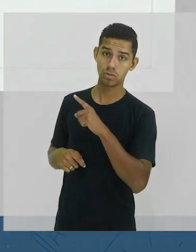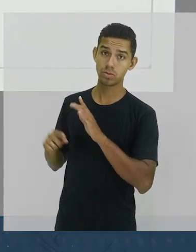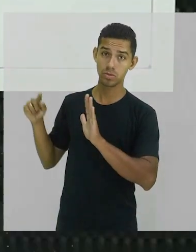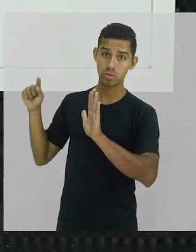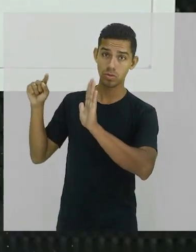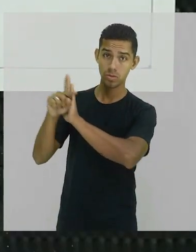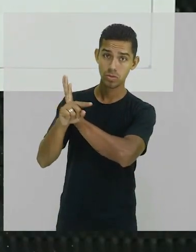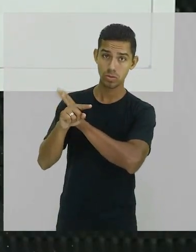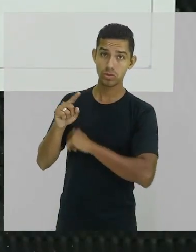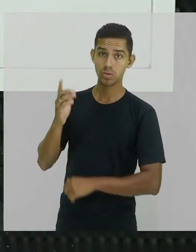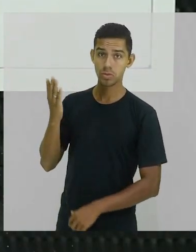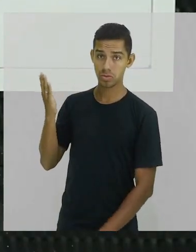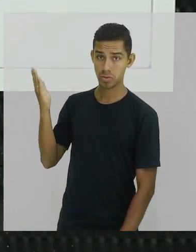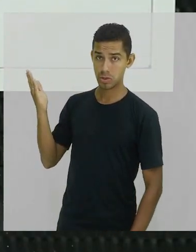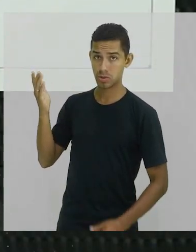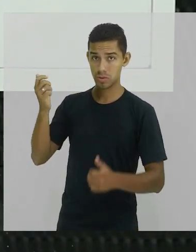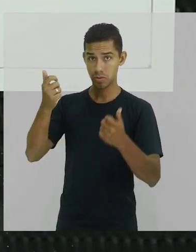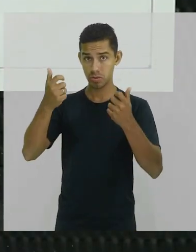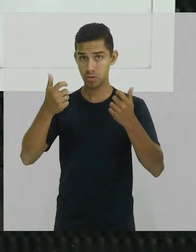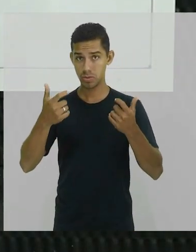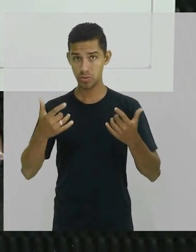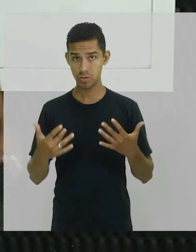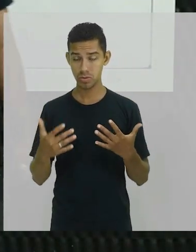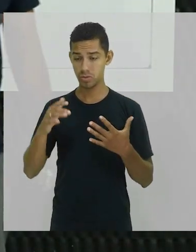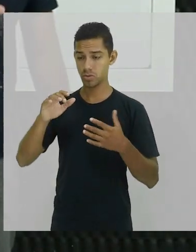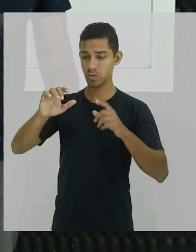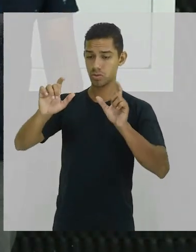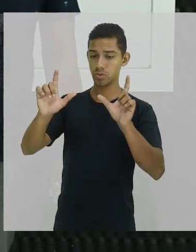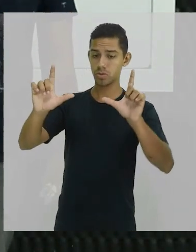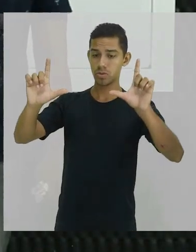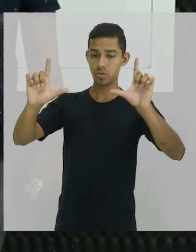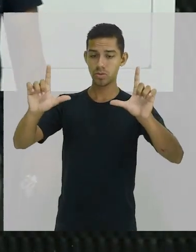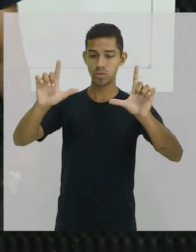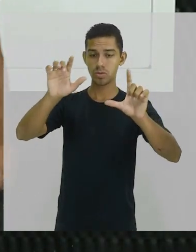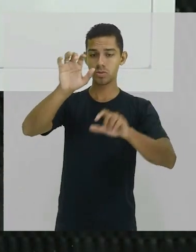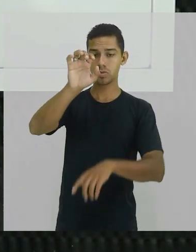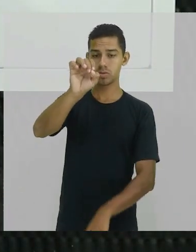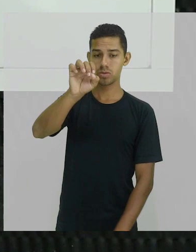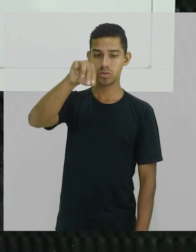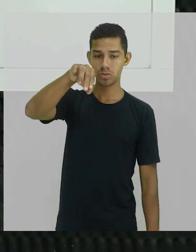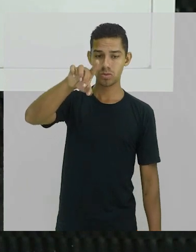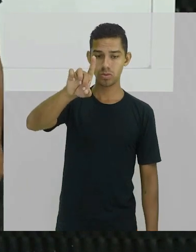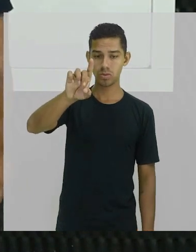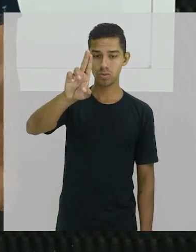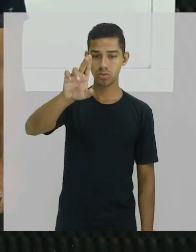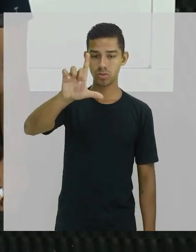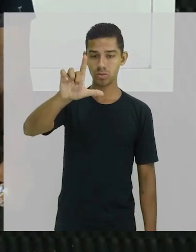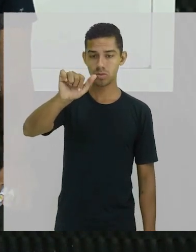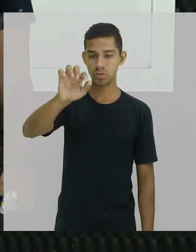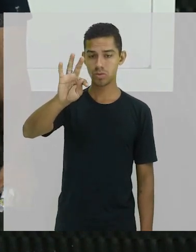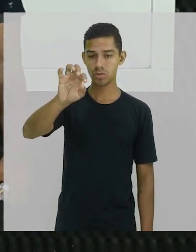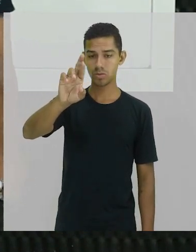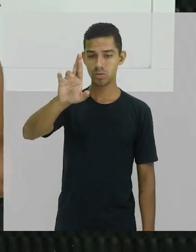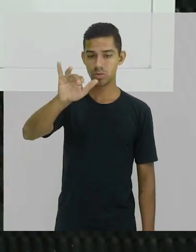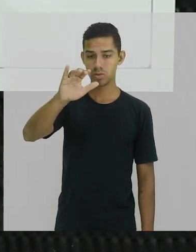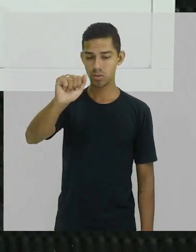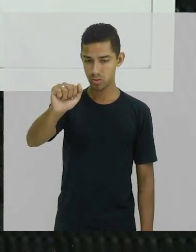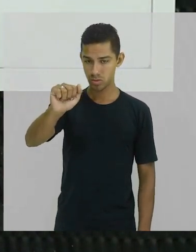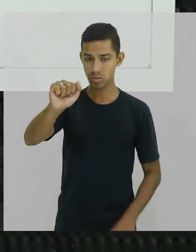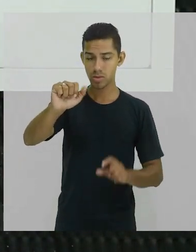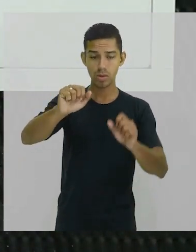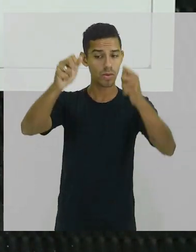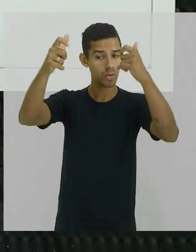tipo de questão, certo? É uma questão de ondulatória, mas a gente cai dentro de uma áreazinha, né? Que vai falar